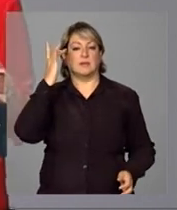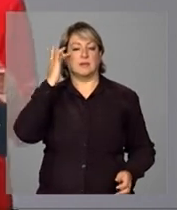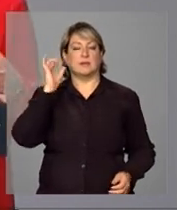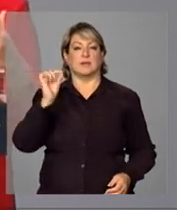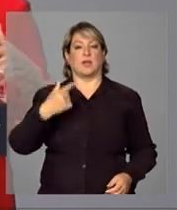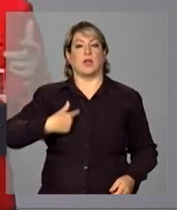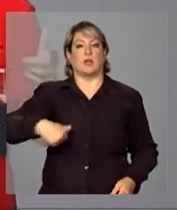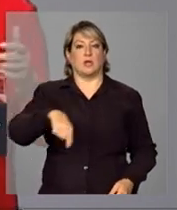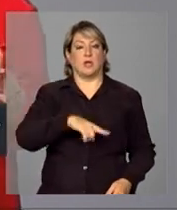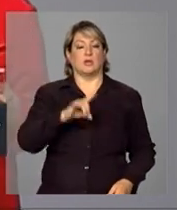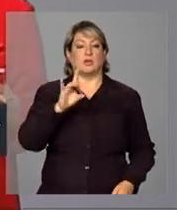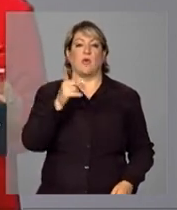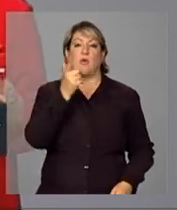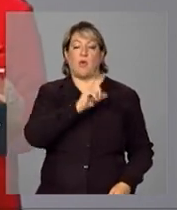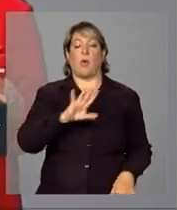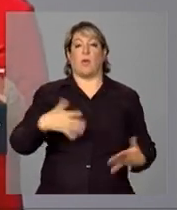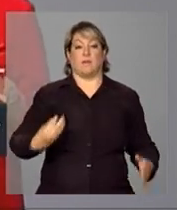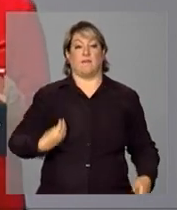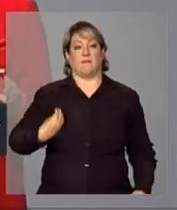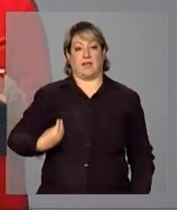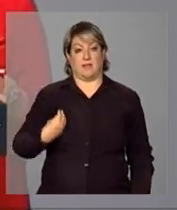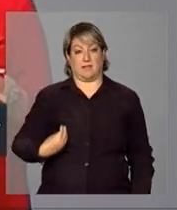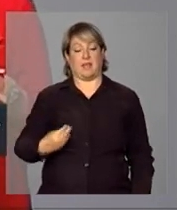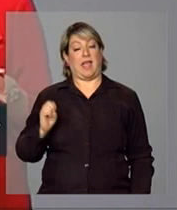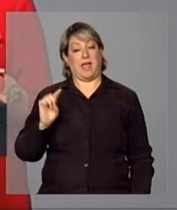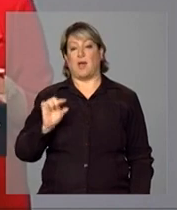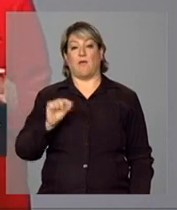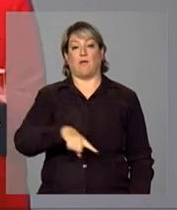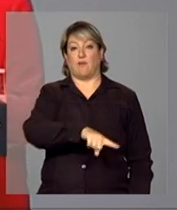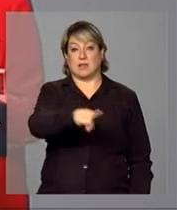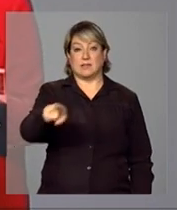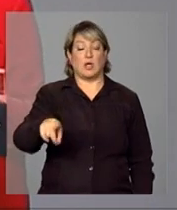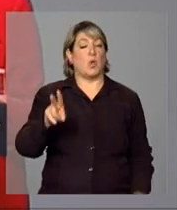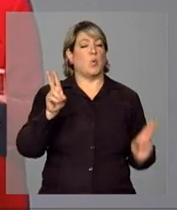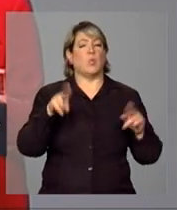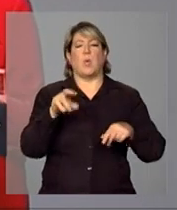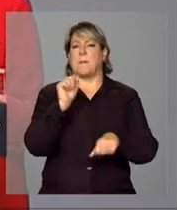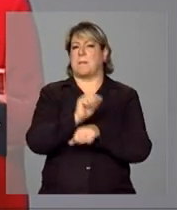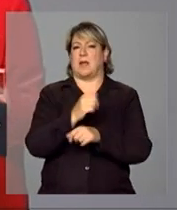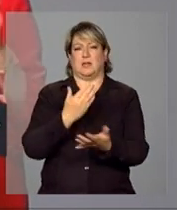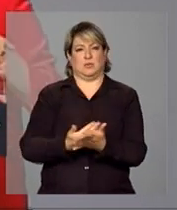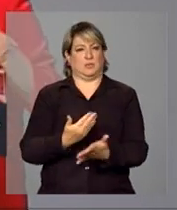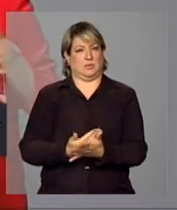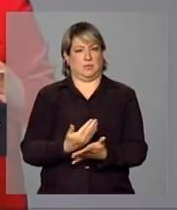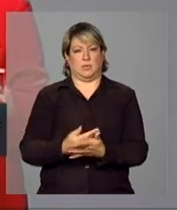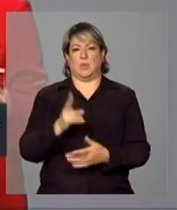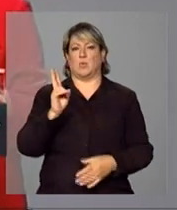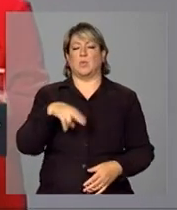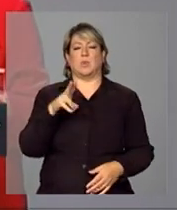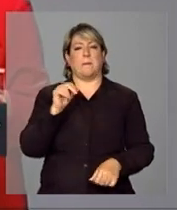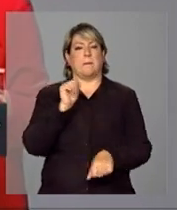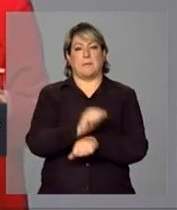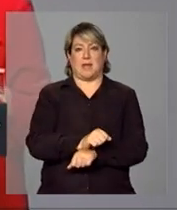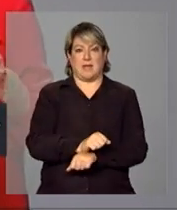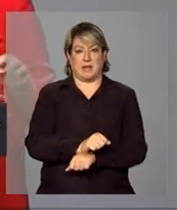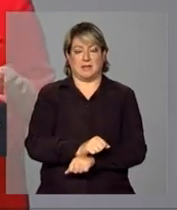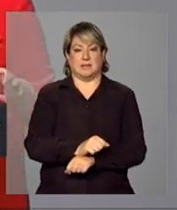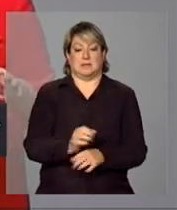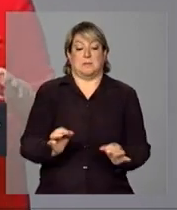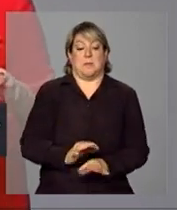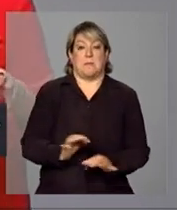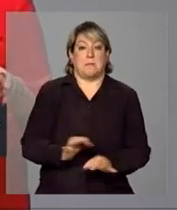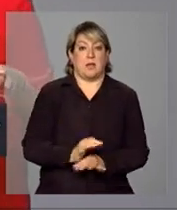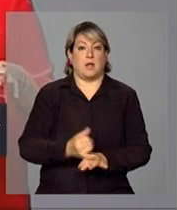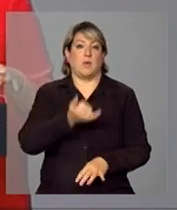que a gente só adquire ao viver, é que vocês nunca parem de estudar, nunca parem de se